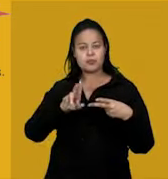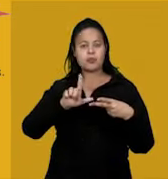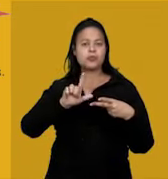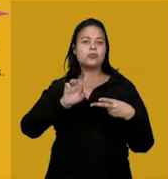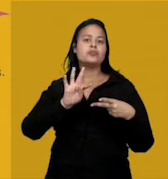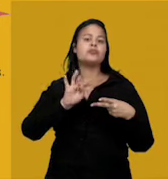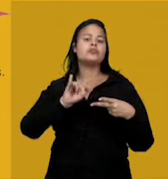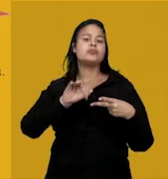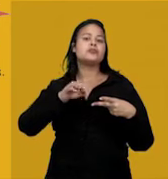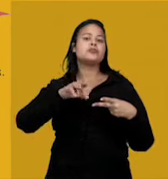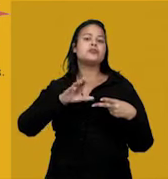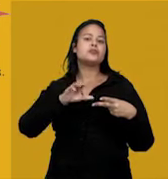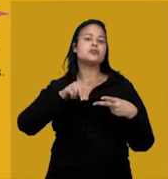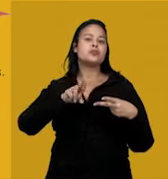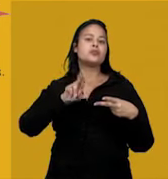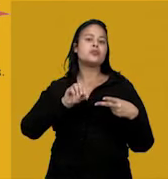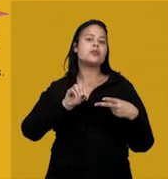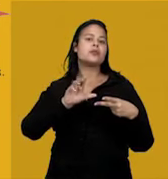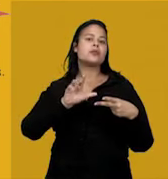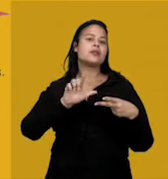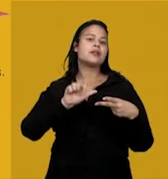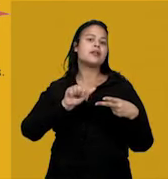multinucleadas.